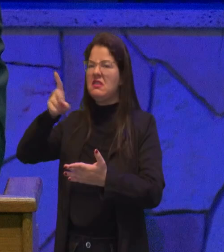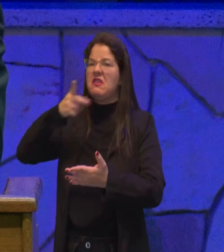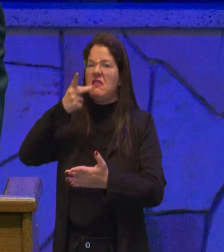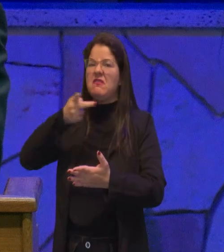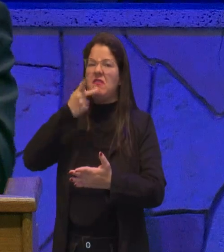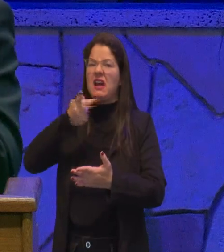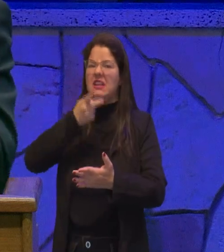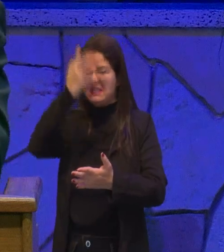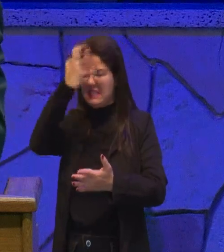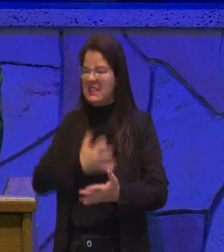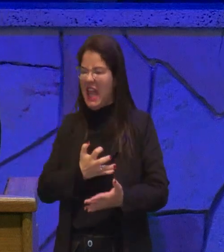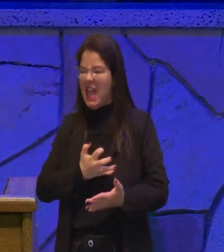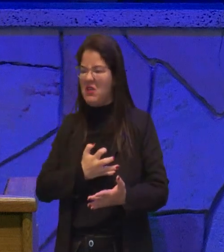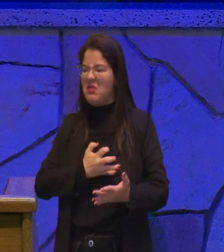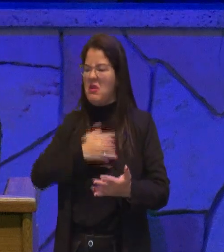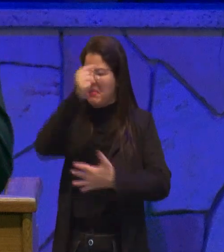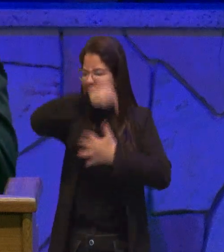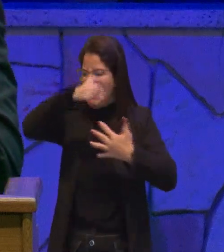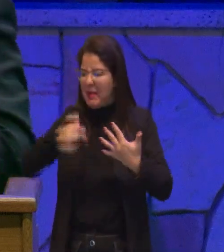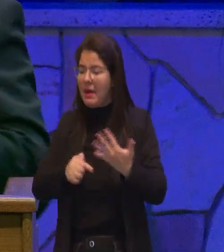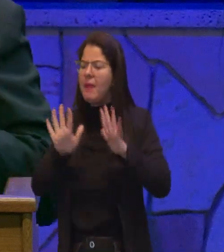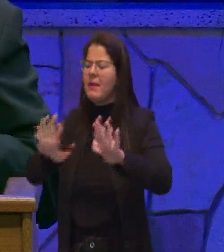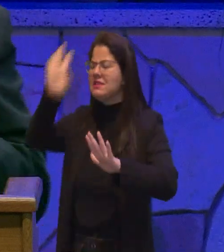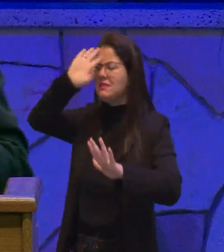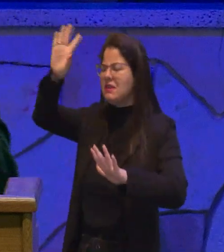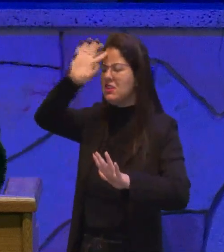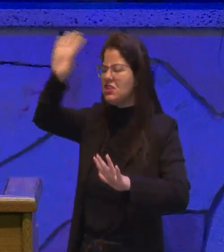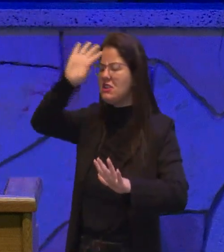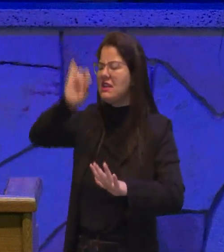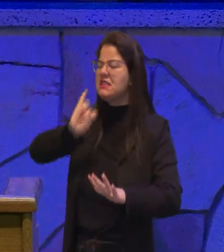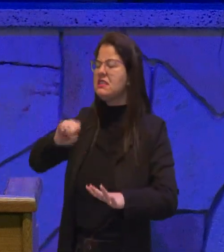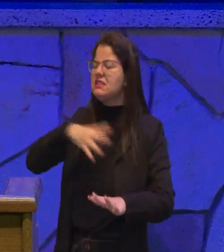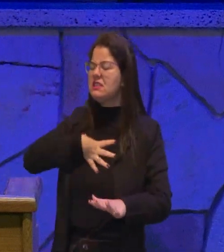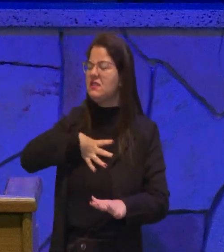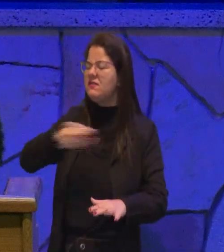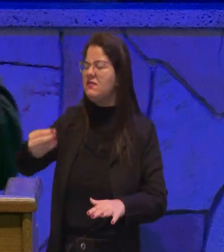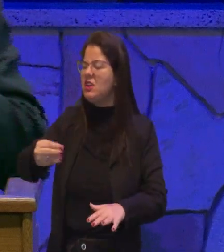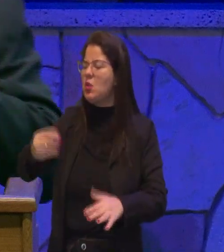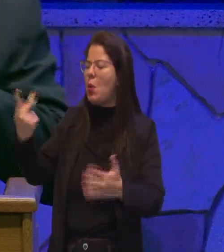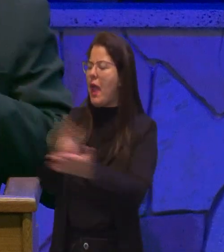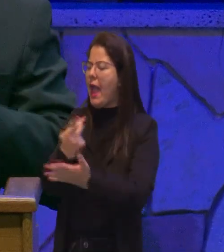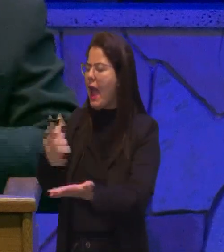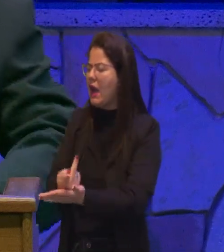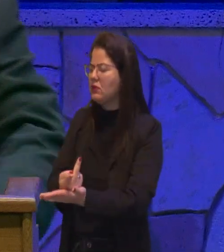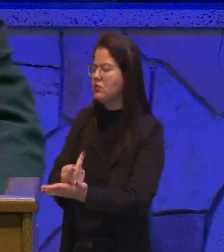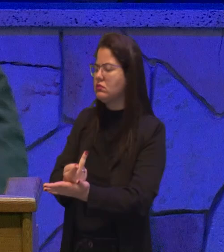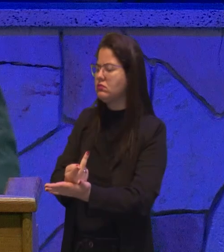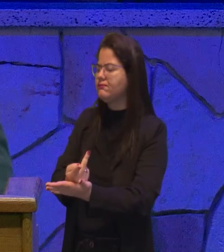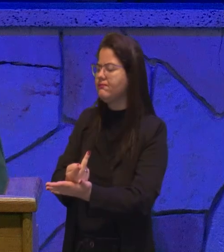dá-lhe uma bronca e o pai faz um carinho nele.